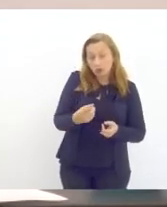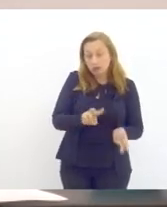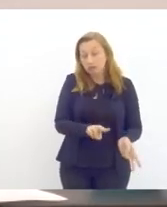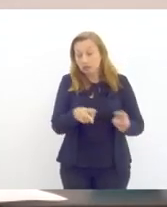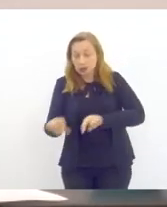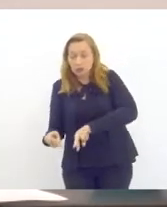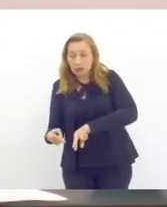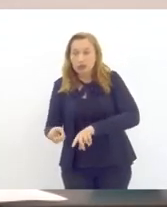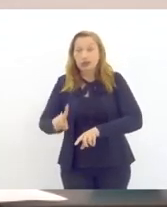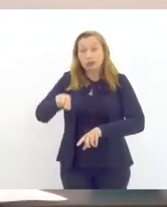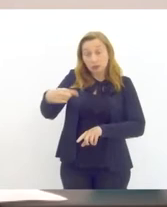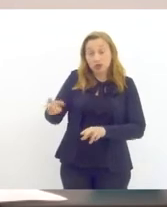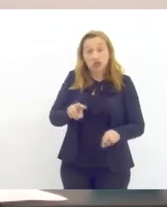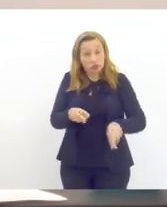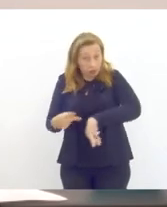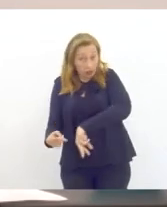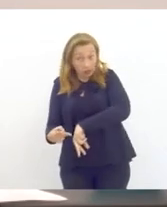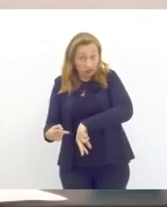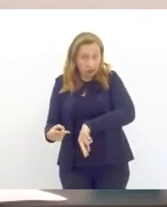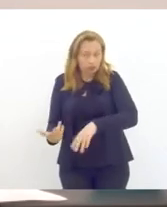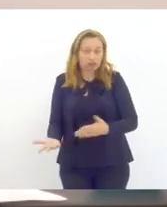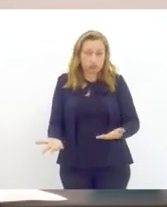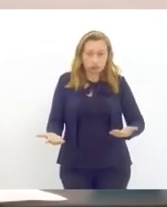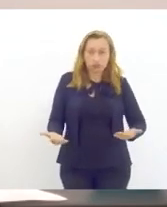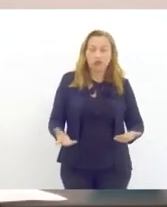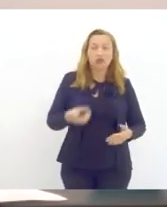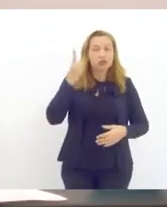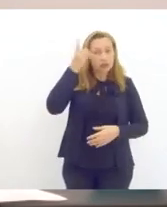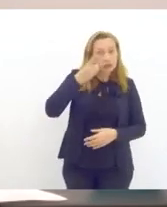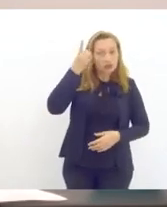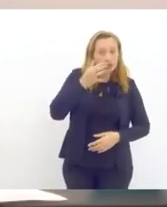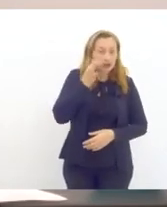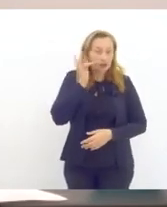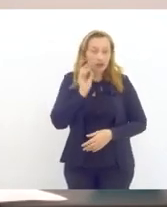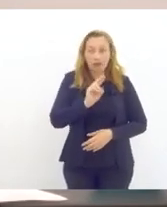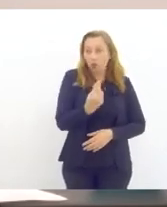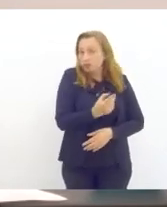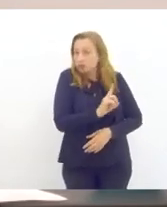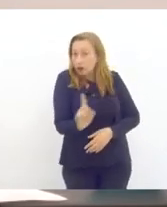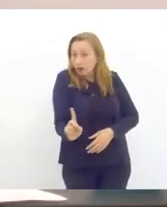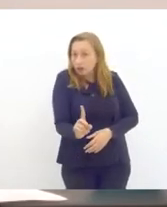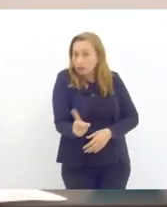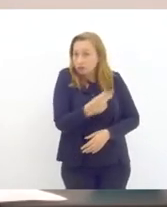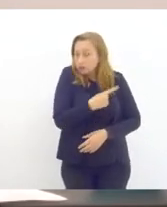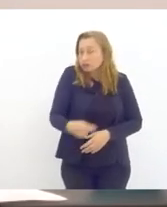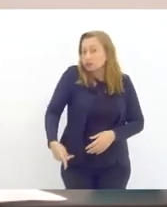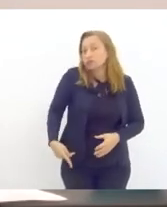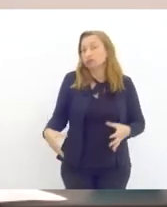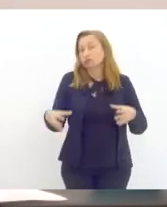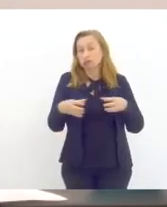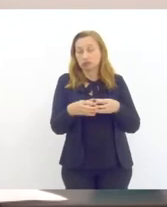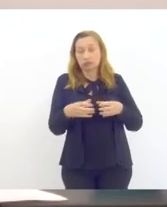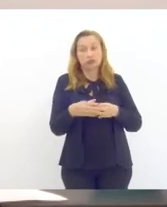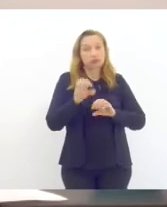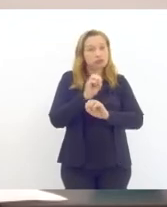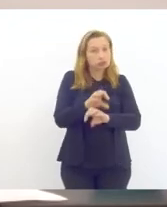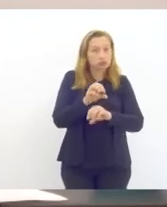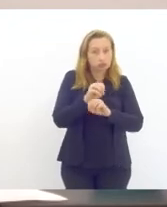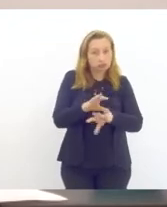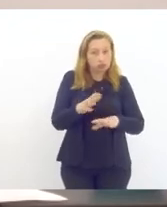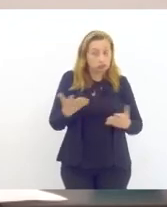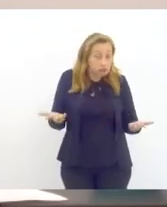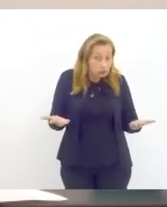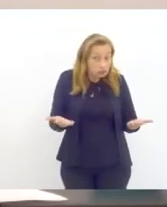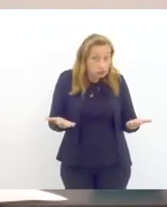quando encaminhar, seja o deputado Flávio Serafini ou não, presidente da Comissão de Educação, né,